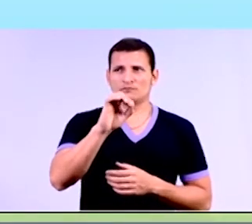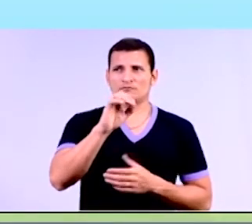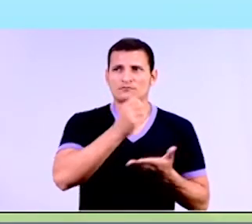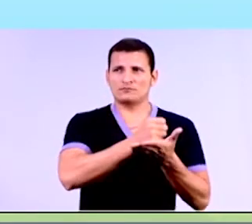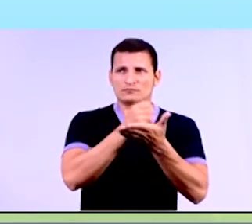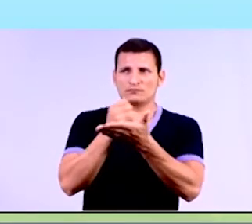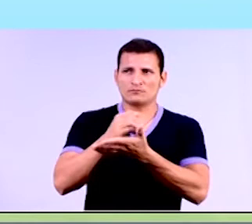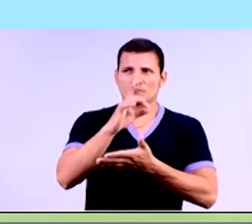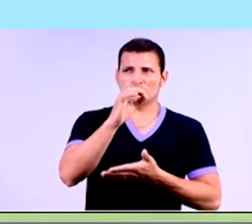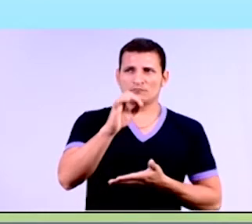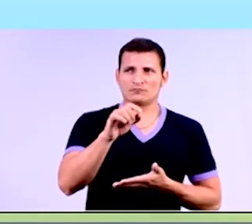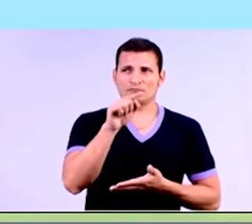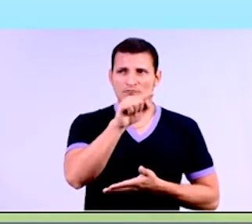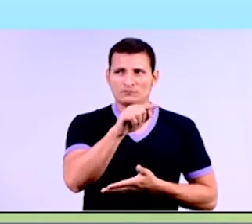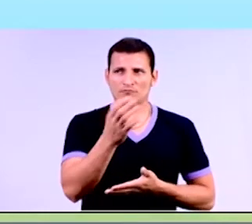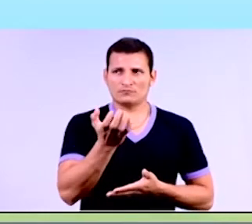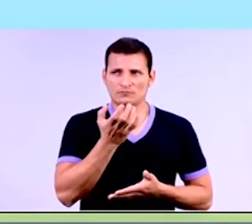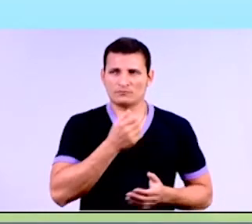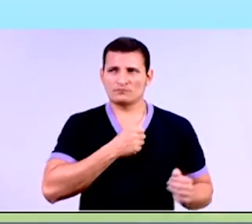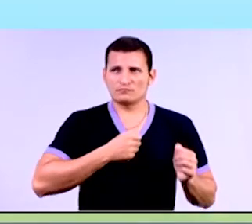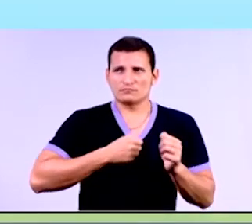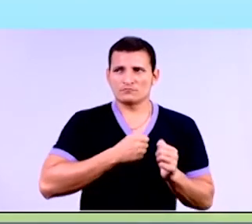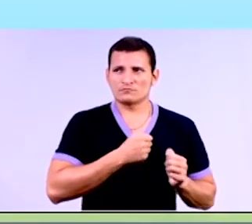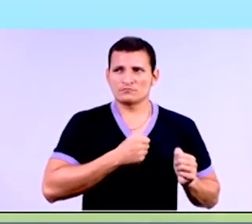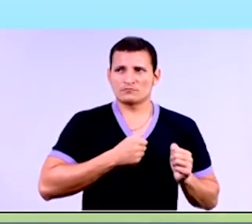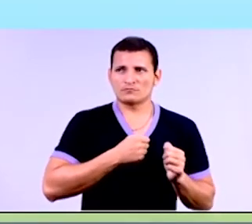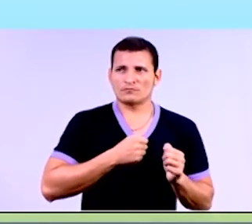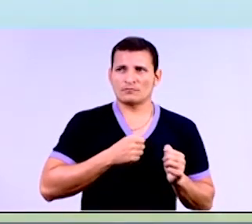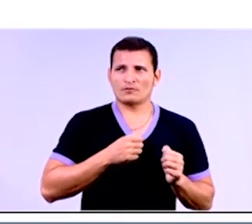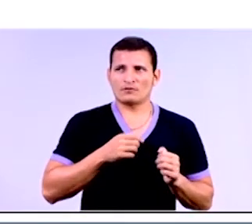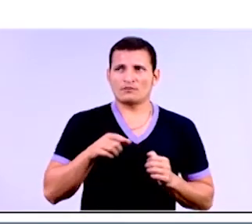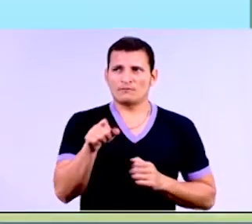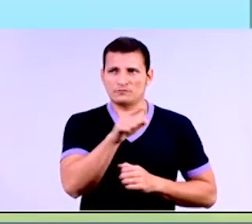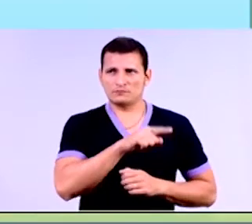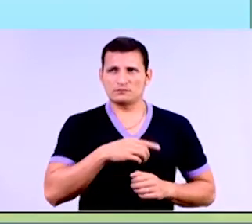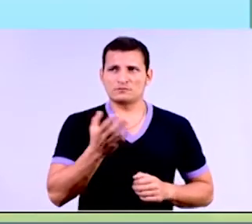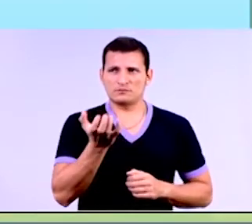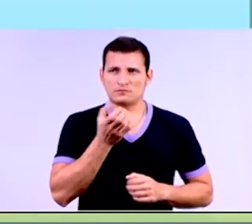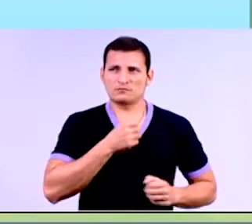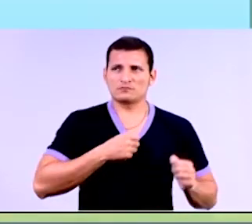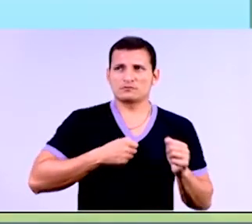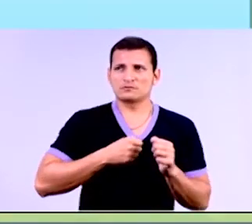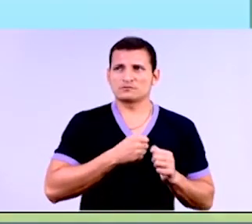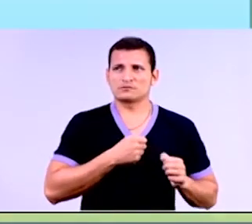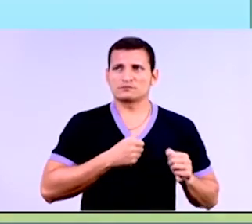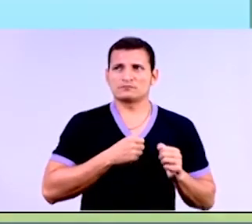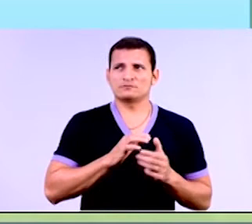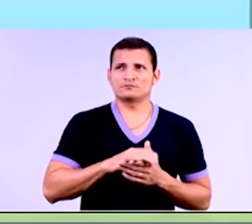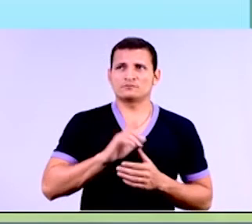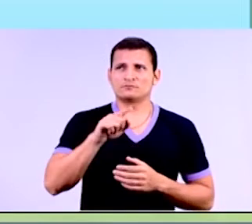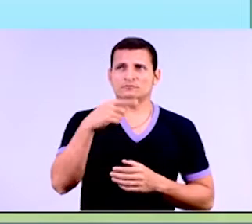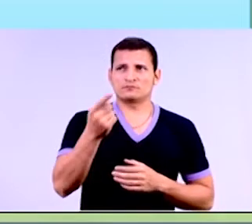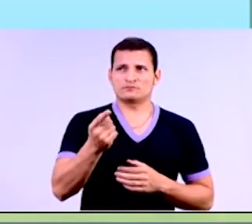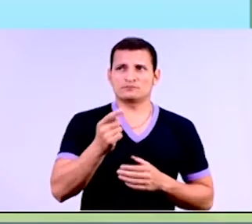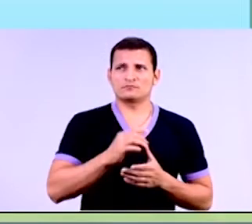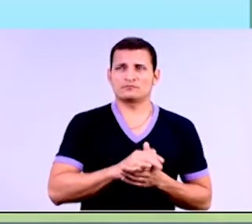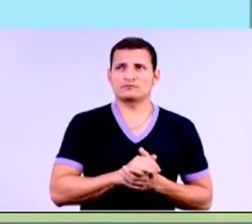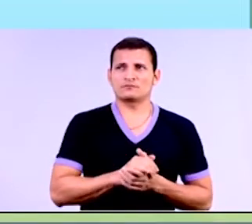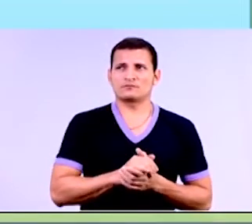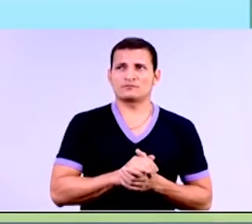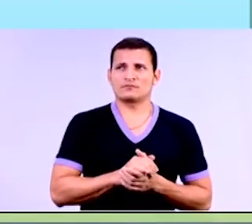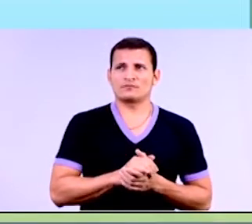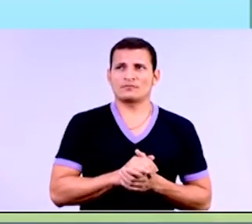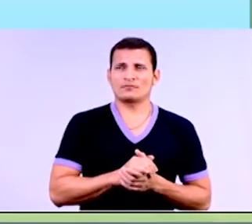ok? Você quer dançar? Vocês querem dançar? Próximo, prefer to eat